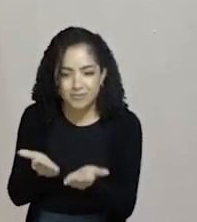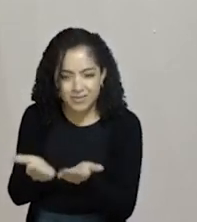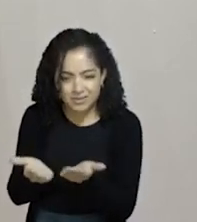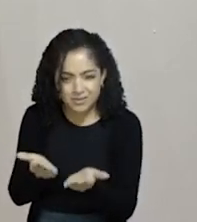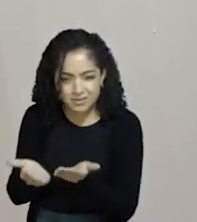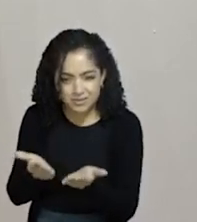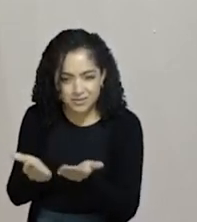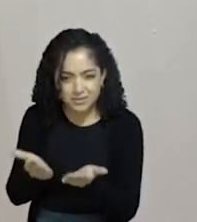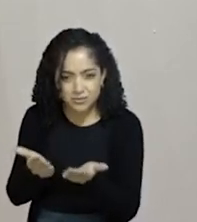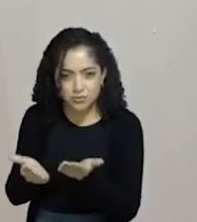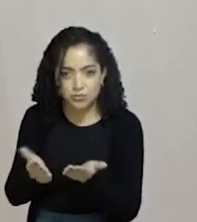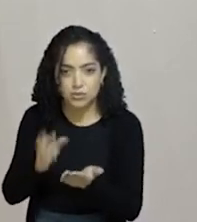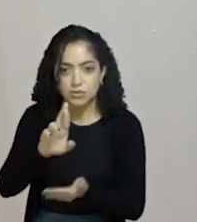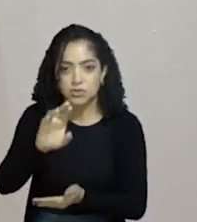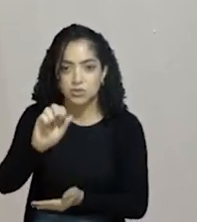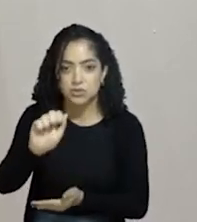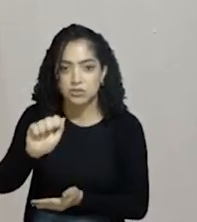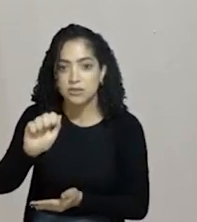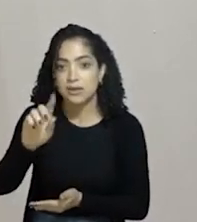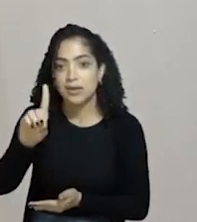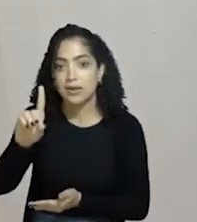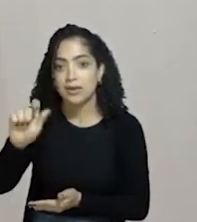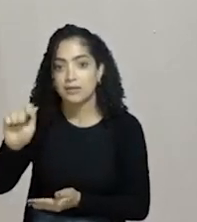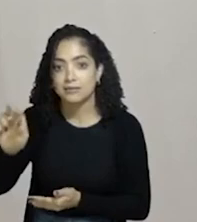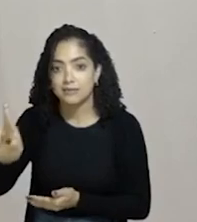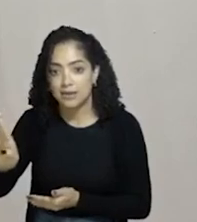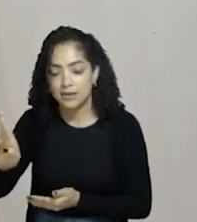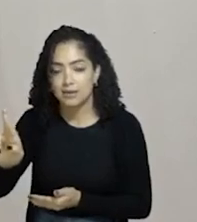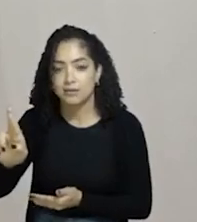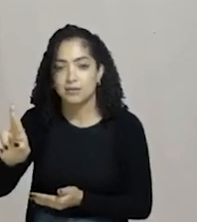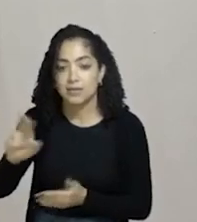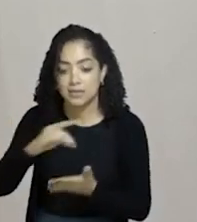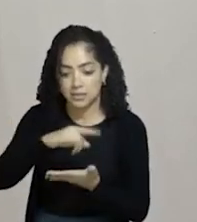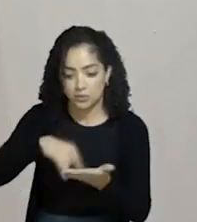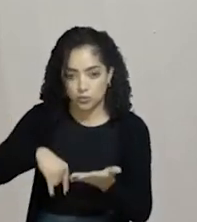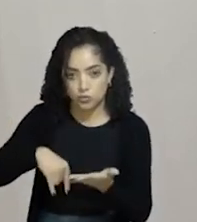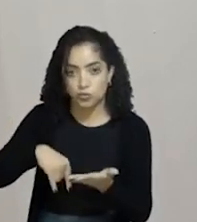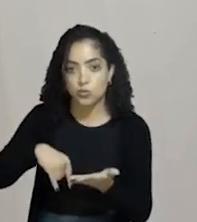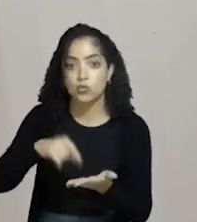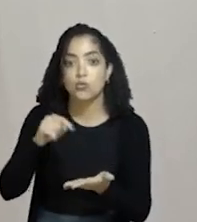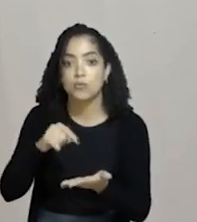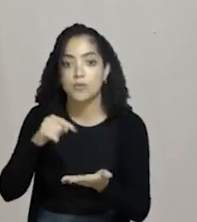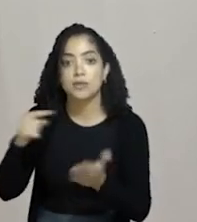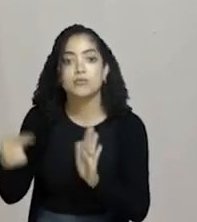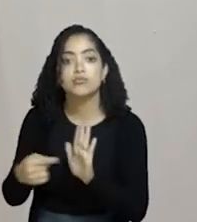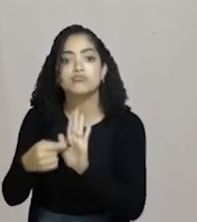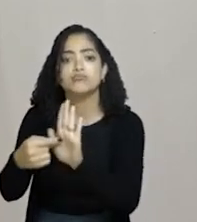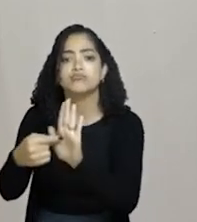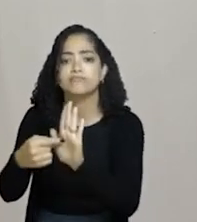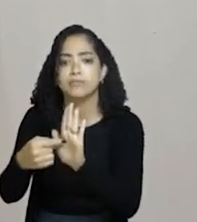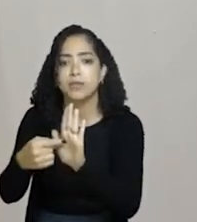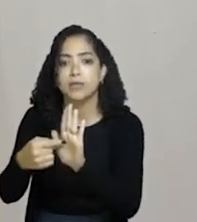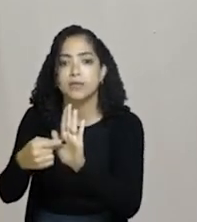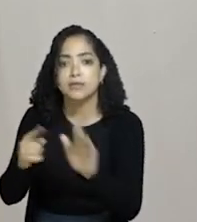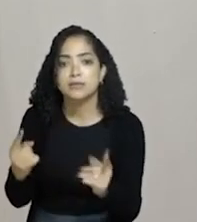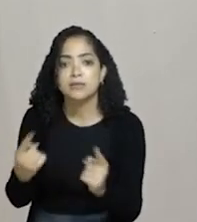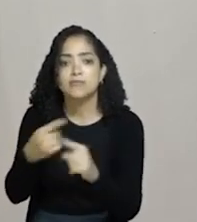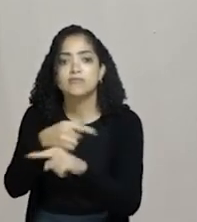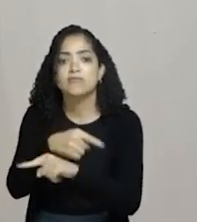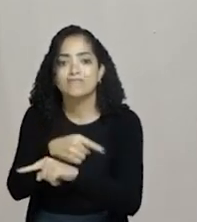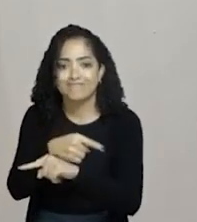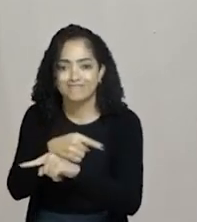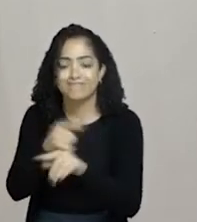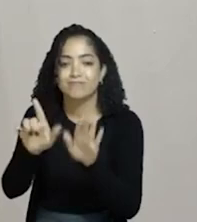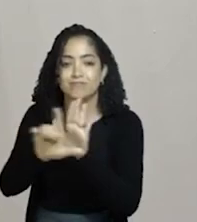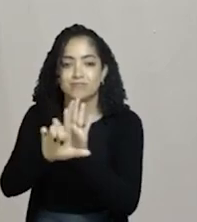radares que o documento a denúncia estaria contrariando os dispositivos de